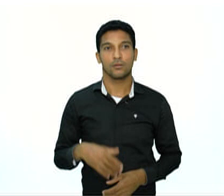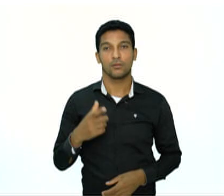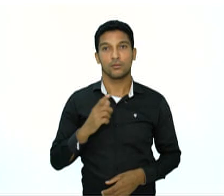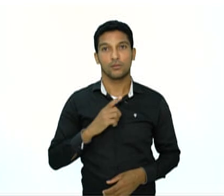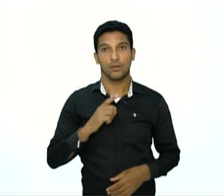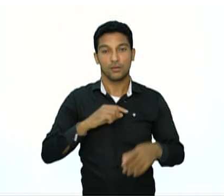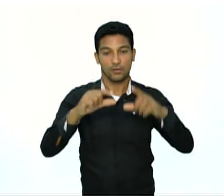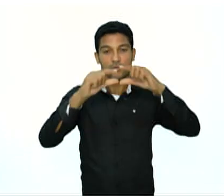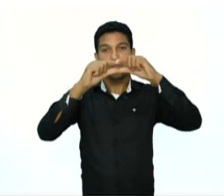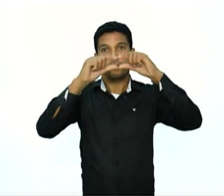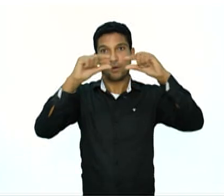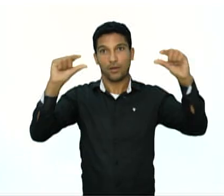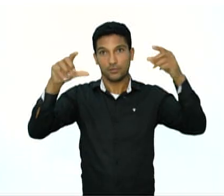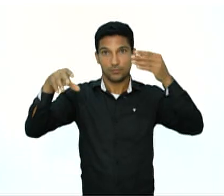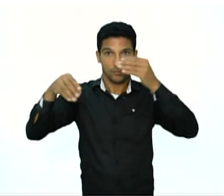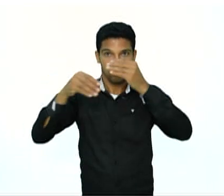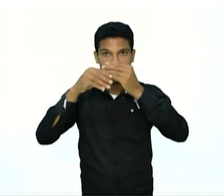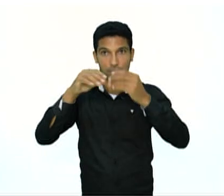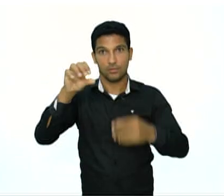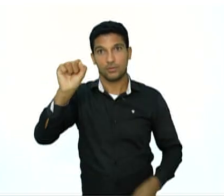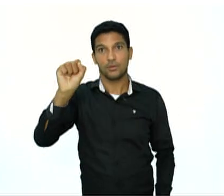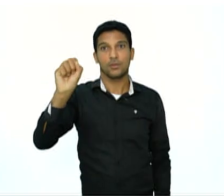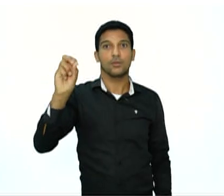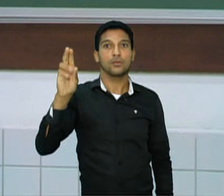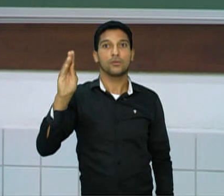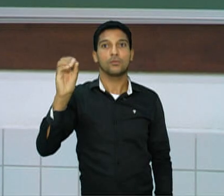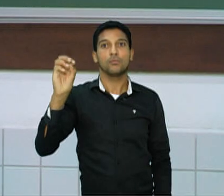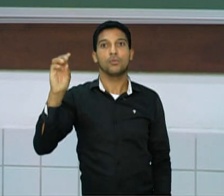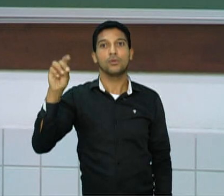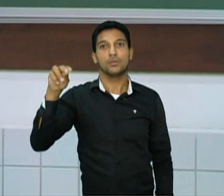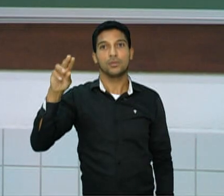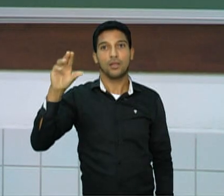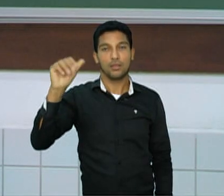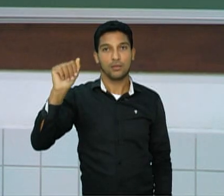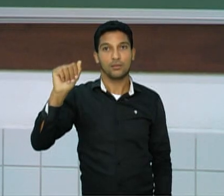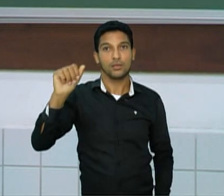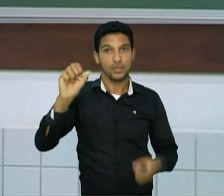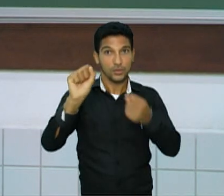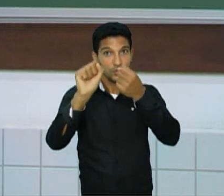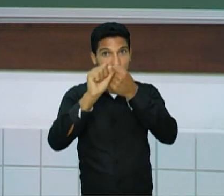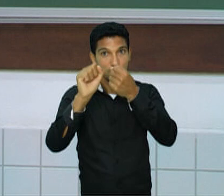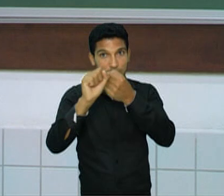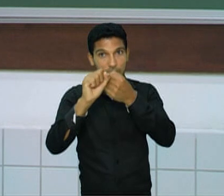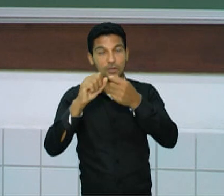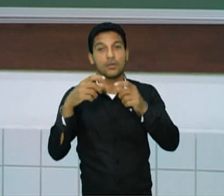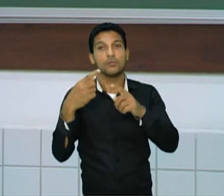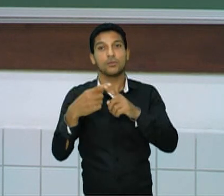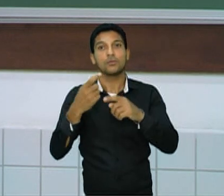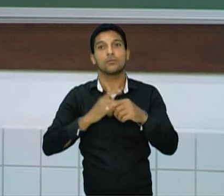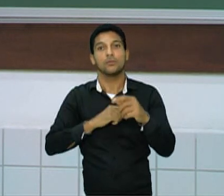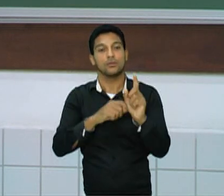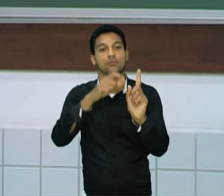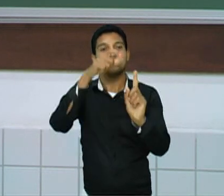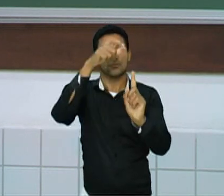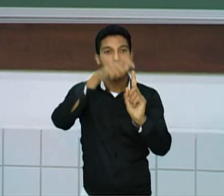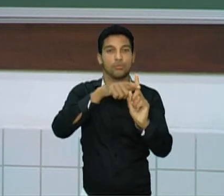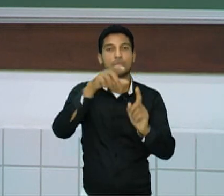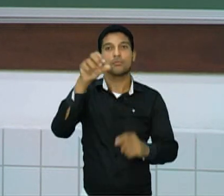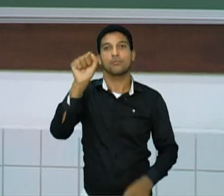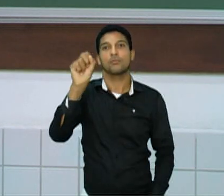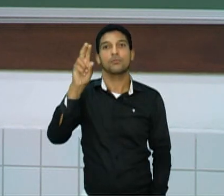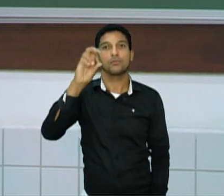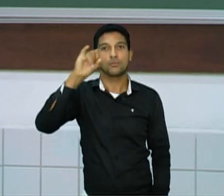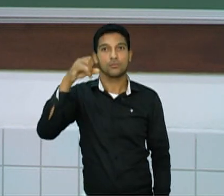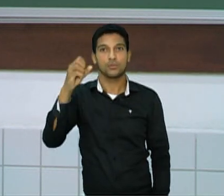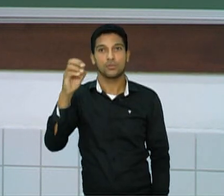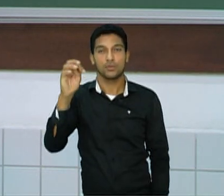subordinada substantiva subjetiva, que é aquela que exerce função do sujeito. Então, geralmente eu vou ter lá um